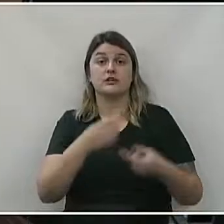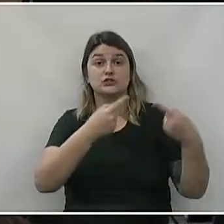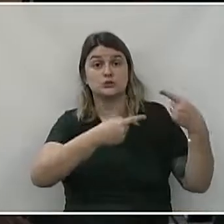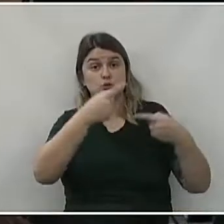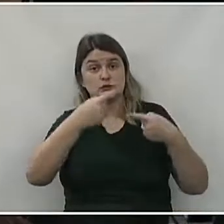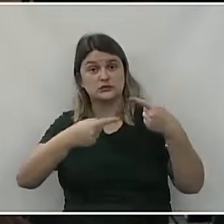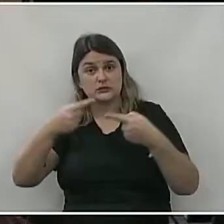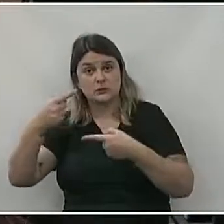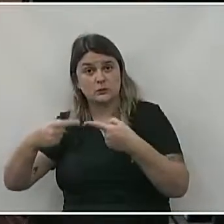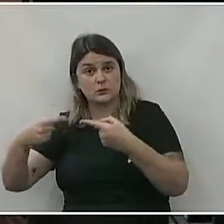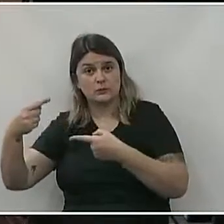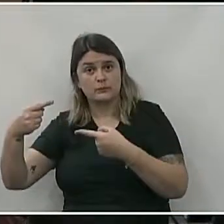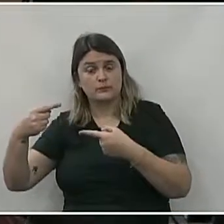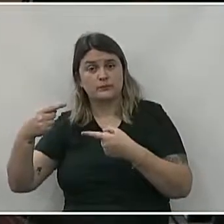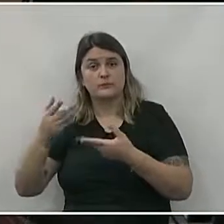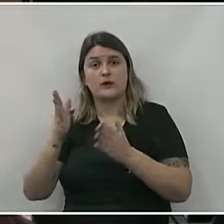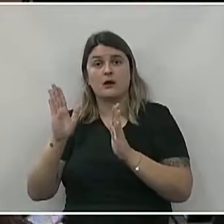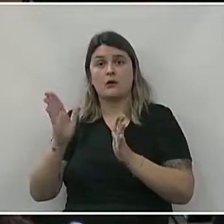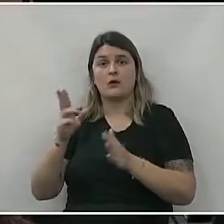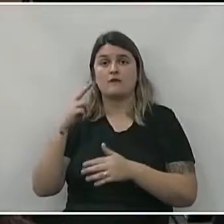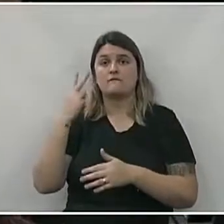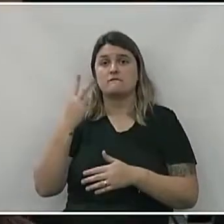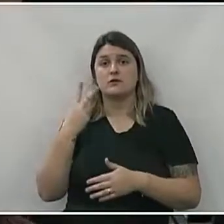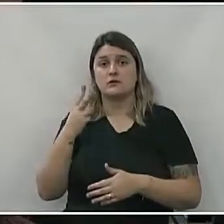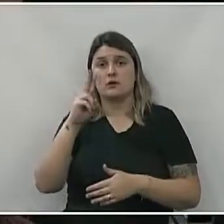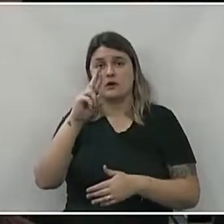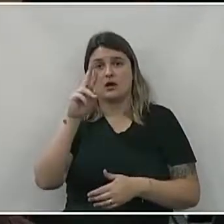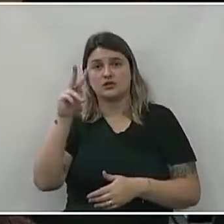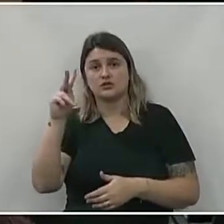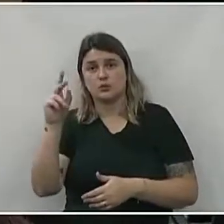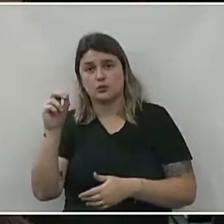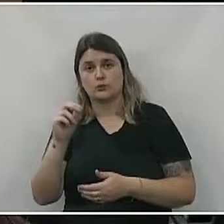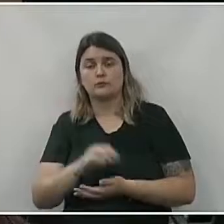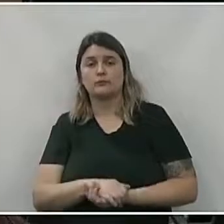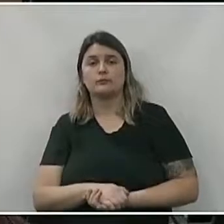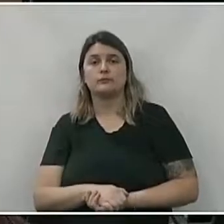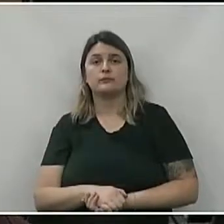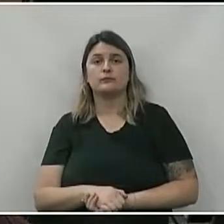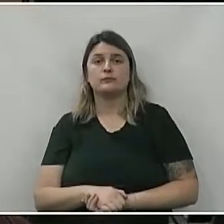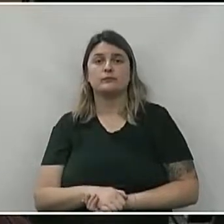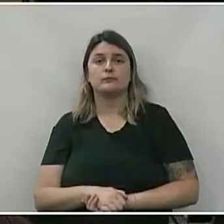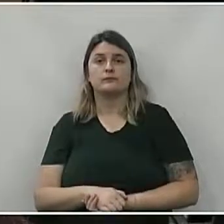Em discussão? Com a palavra, o vereador Valdir Rático.